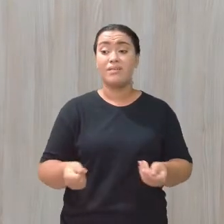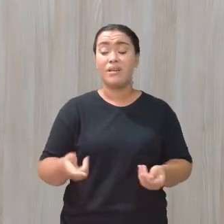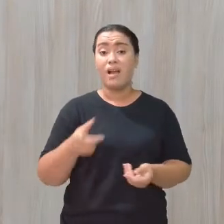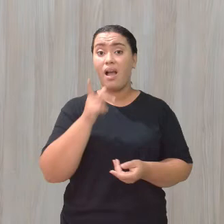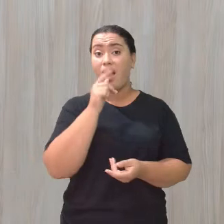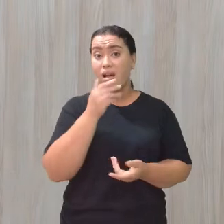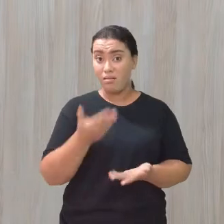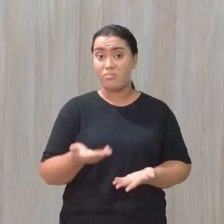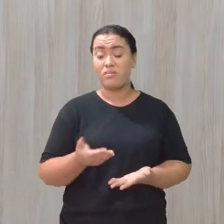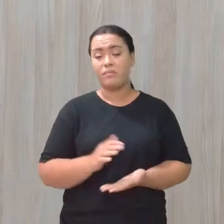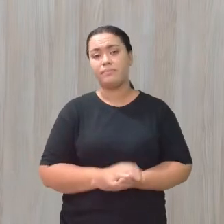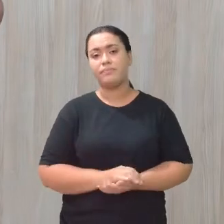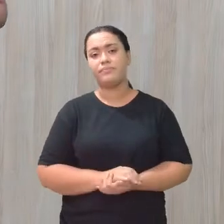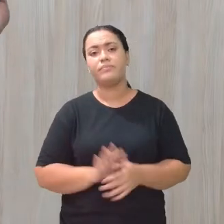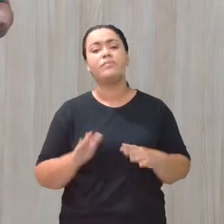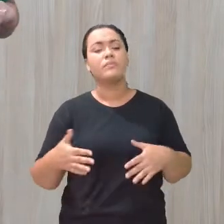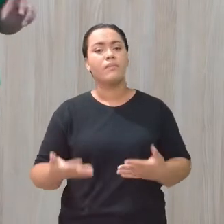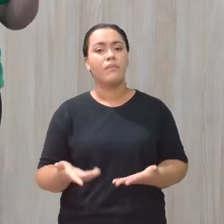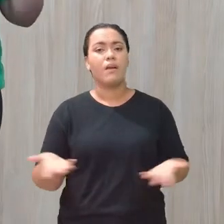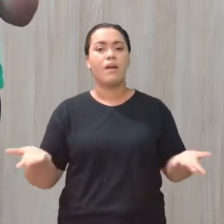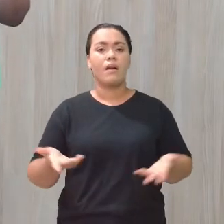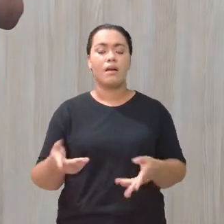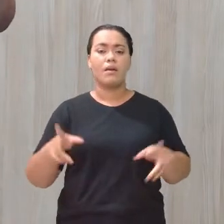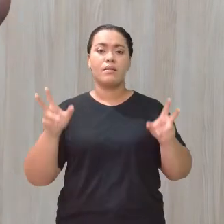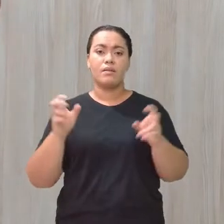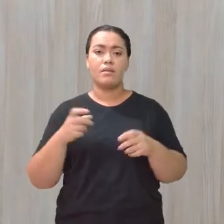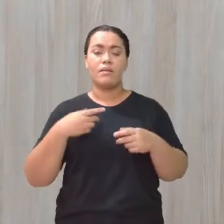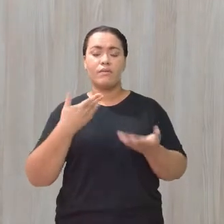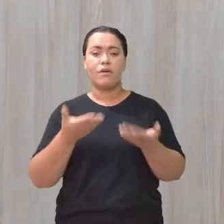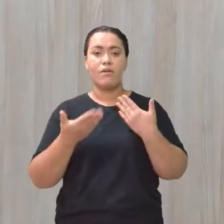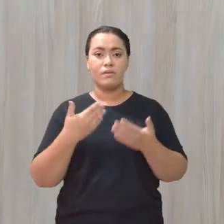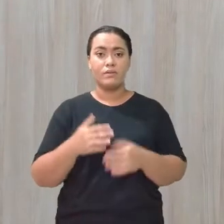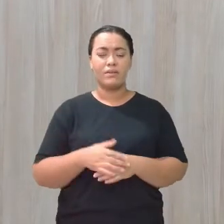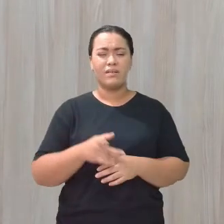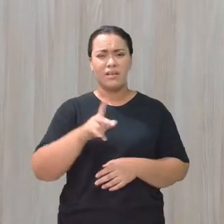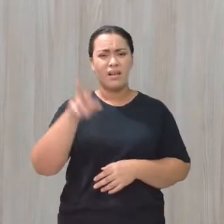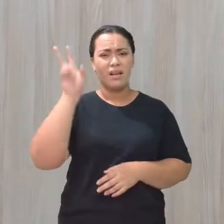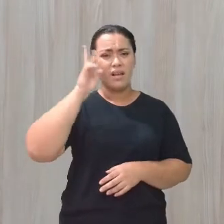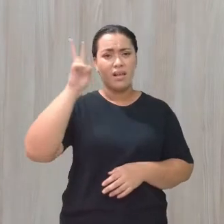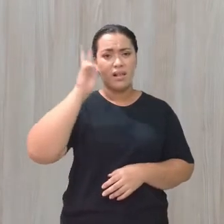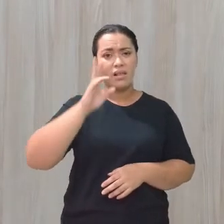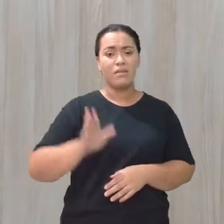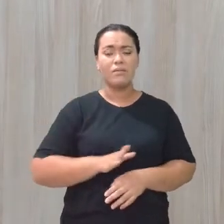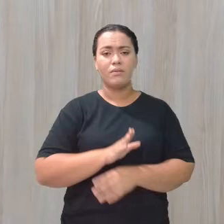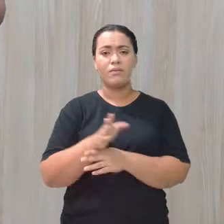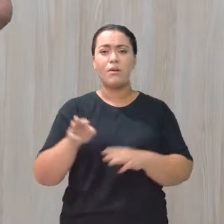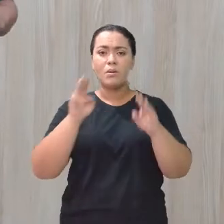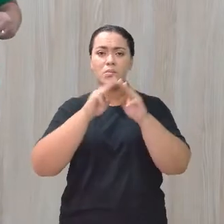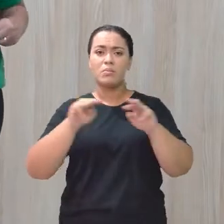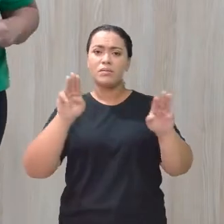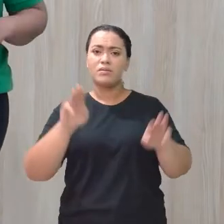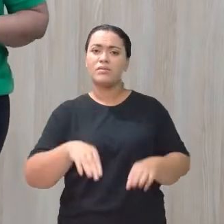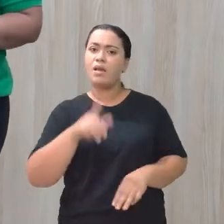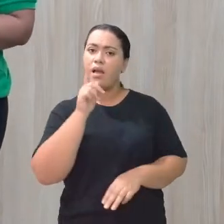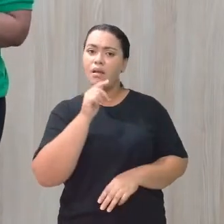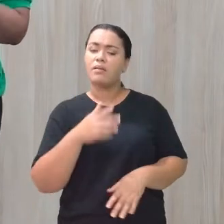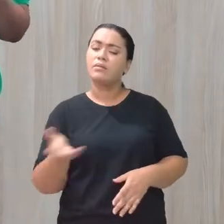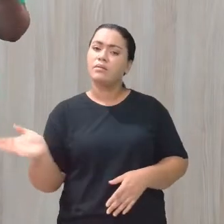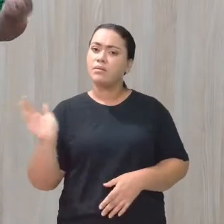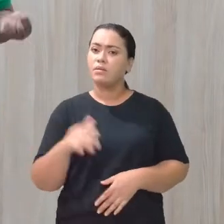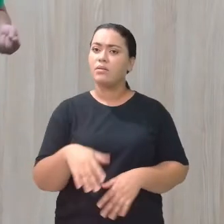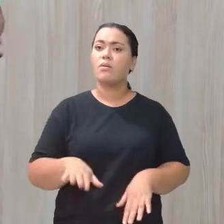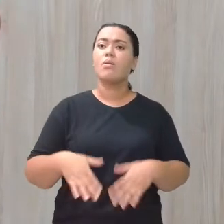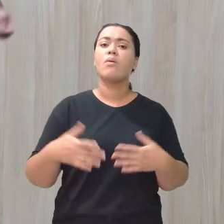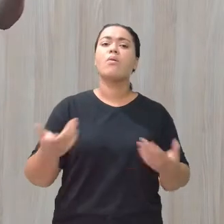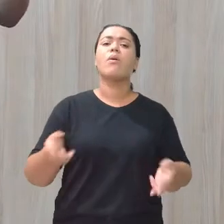forma. Então, a gente vai falar sobre isso. Lembram que a gente visitou o museu? Quero continuar observando essa exposição. E que